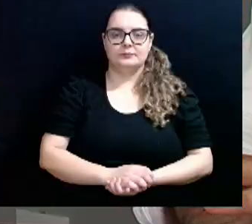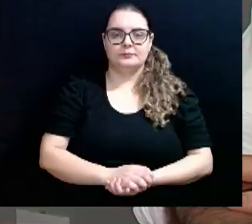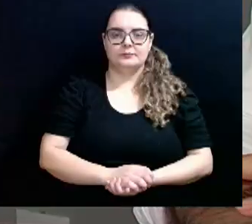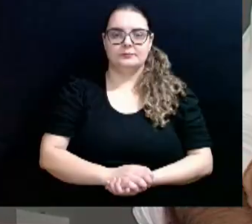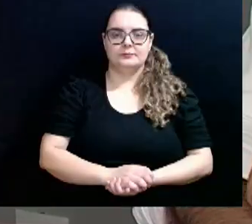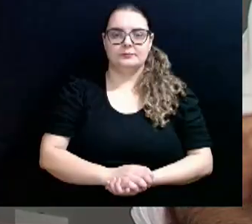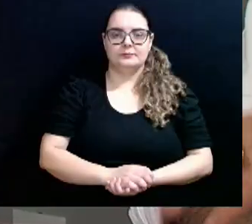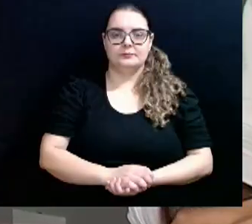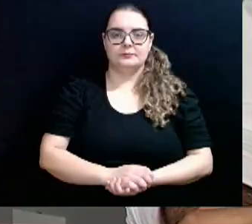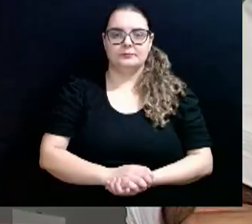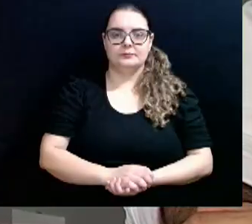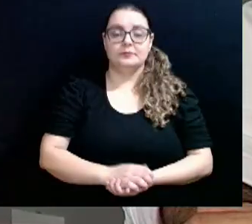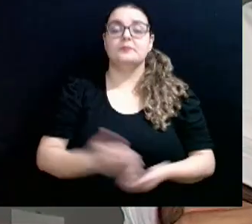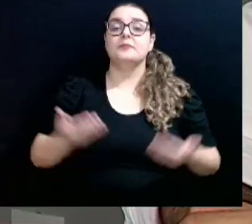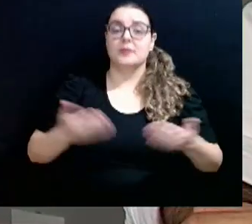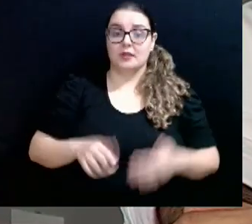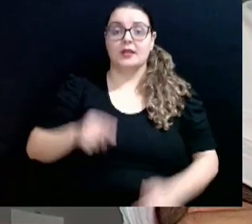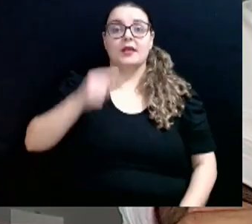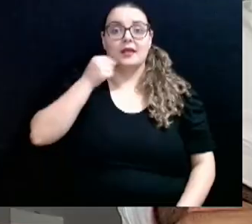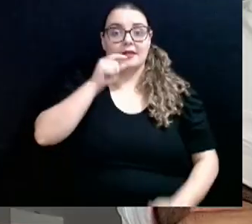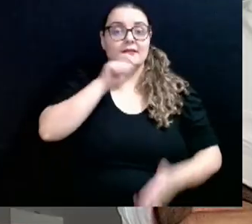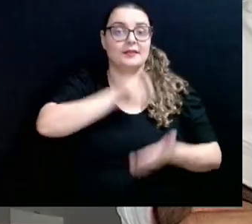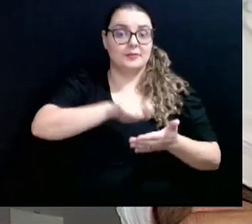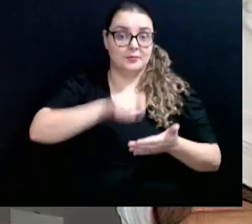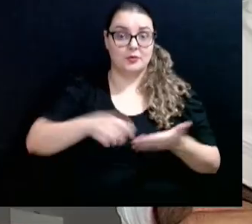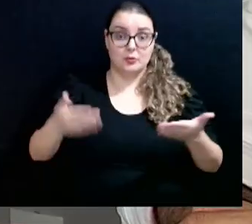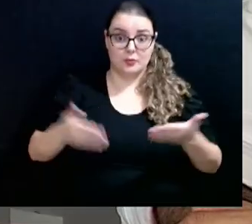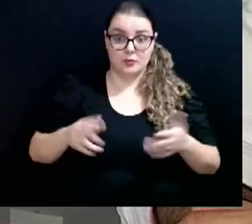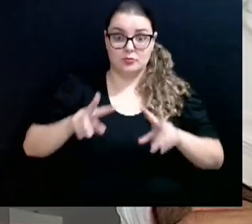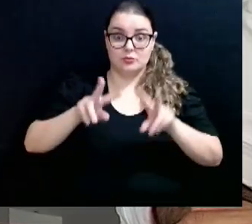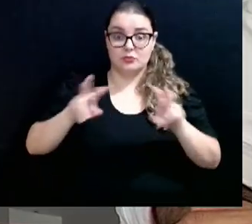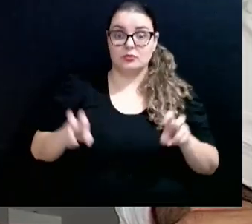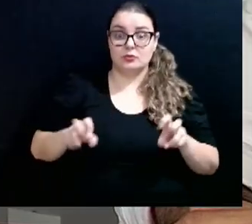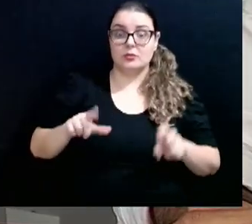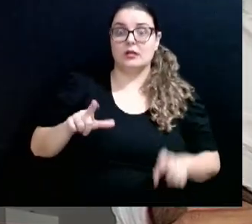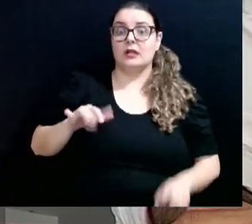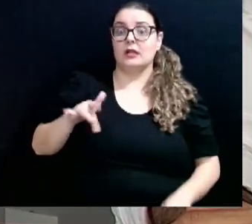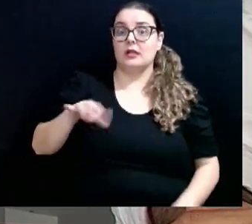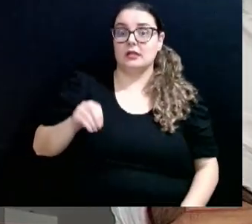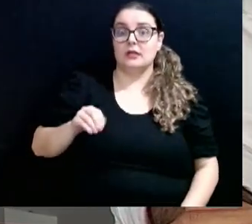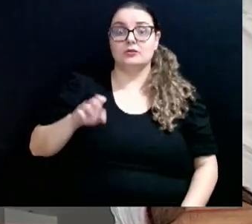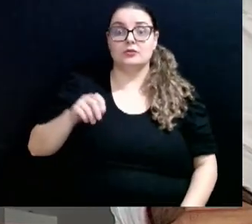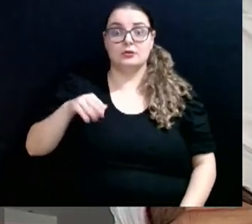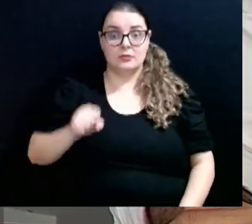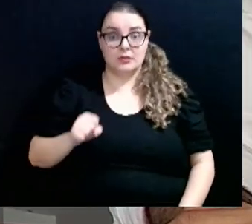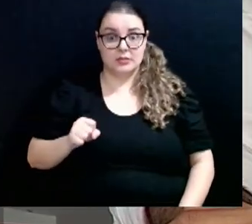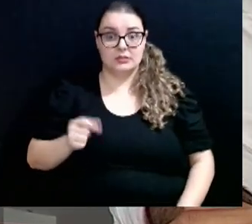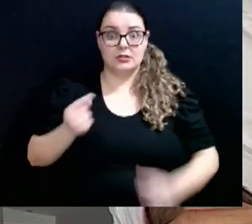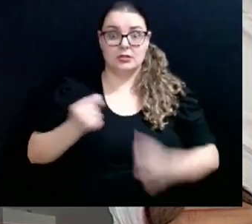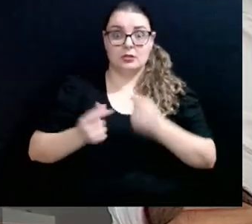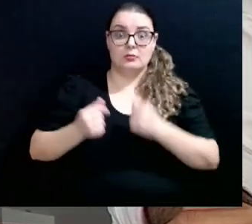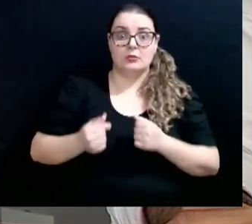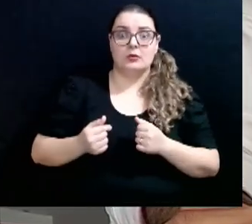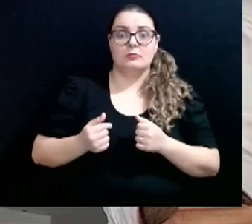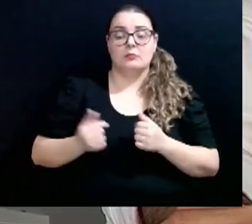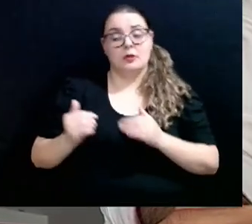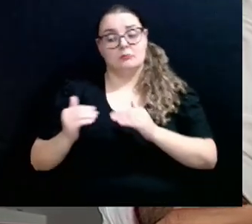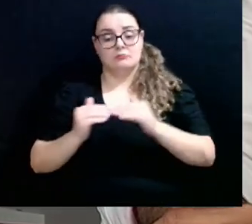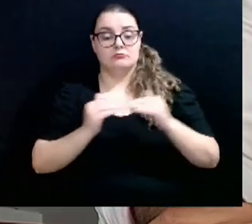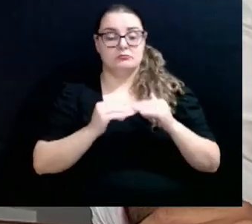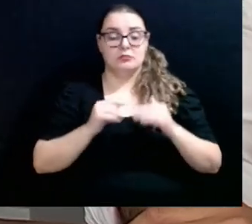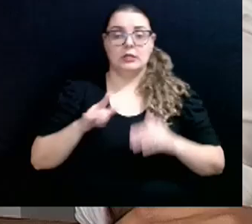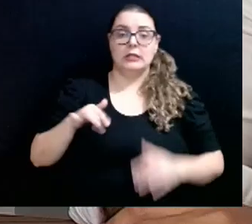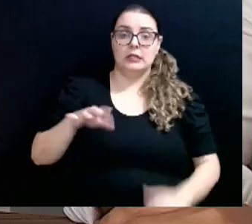Tá no ar mais um Na Ponta do Lápis e hoje o nosso tema é sobre os leilões de bens. Os preços mais em contas desses leilões estão